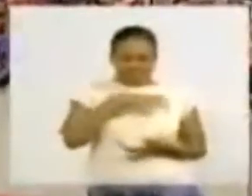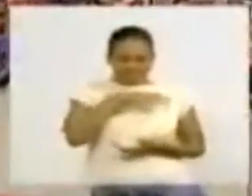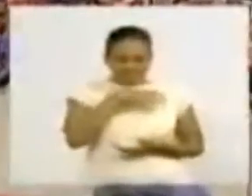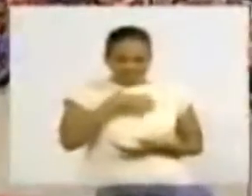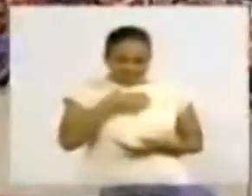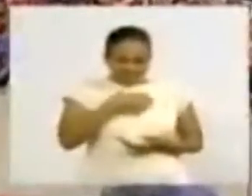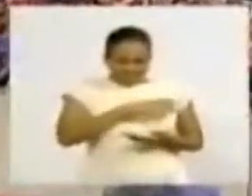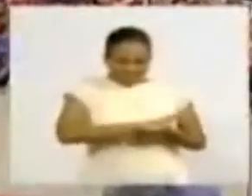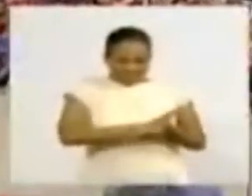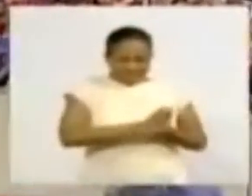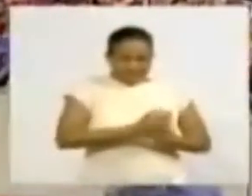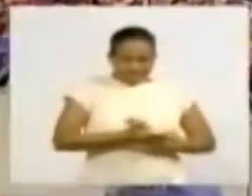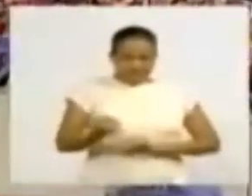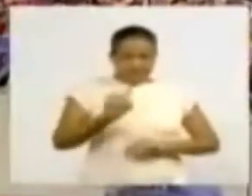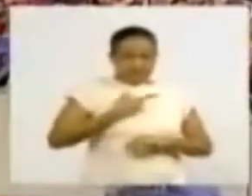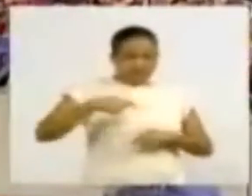humilhação.